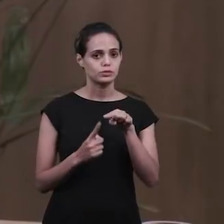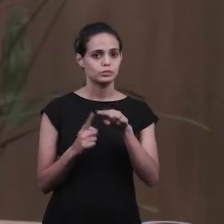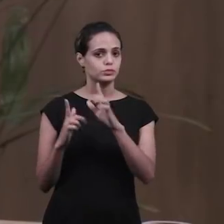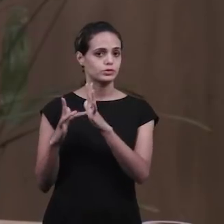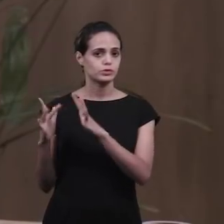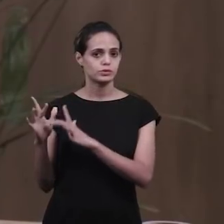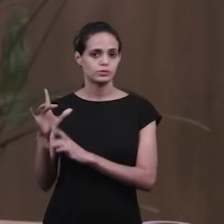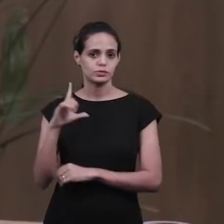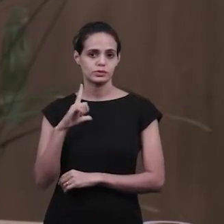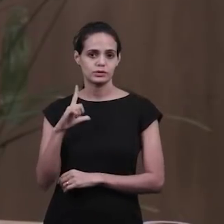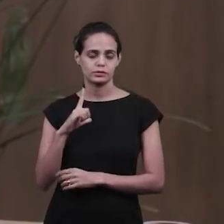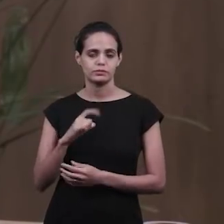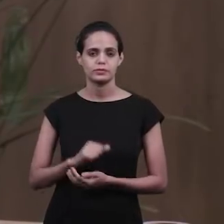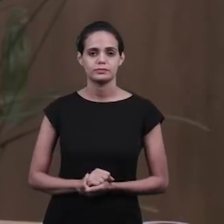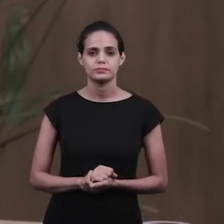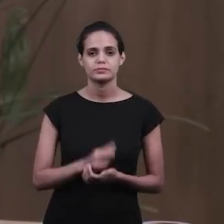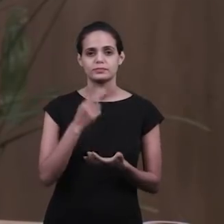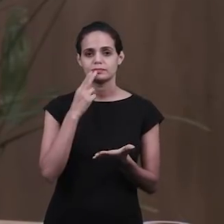está